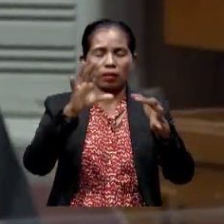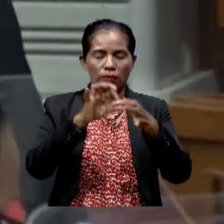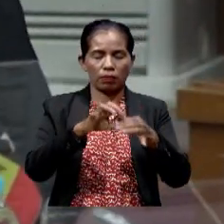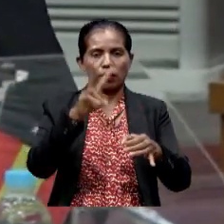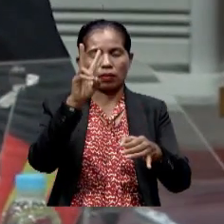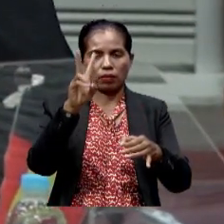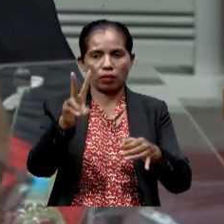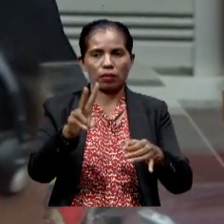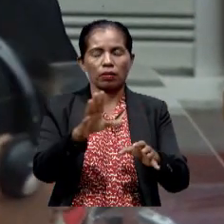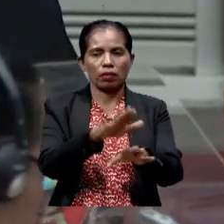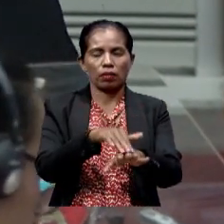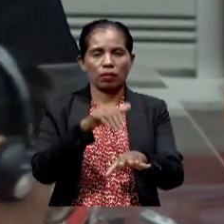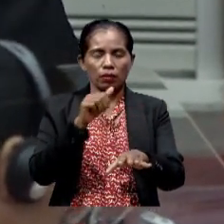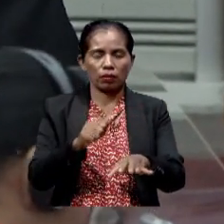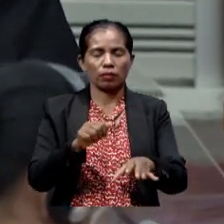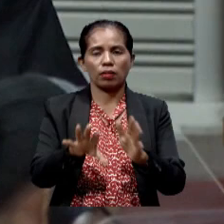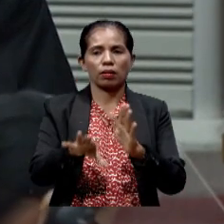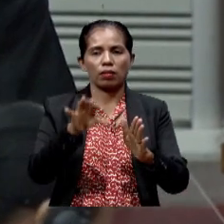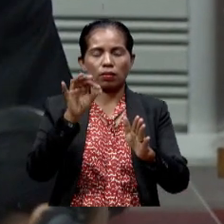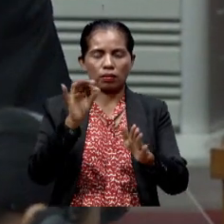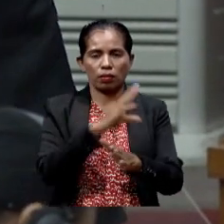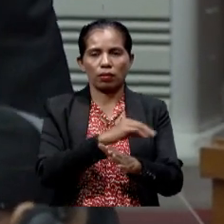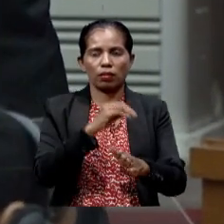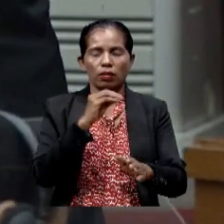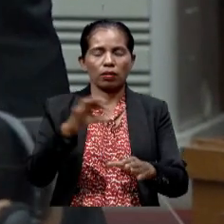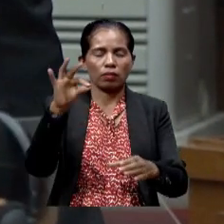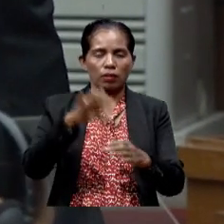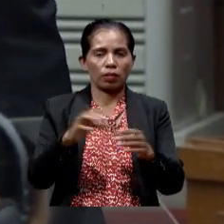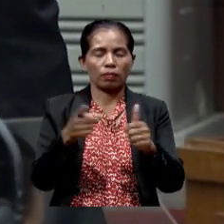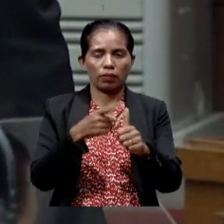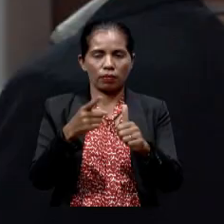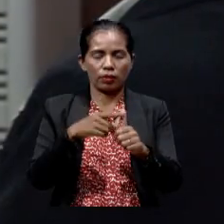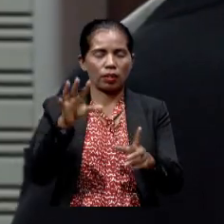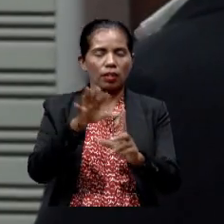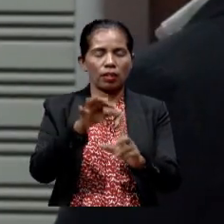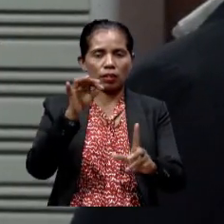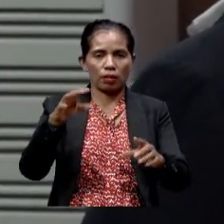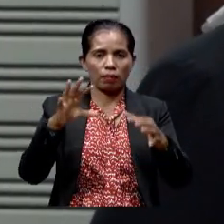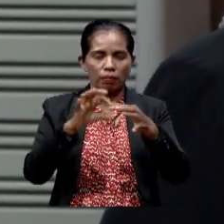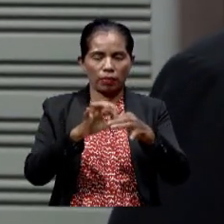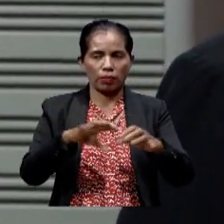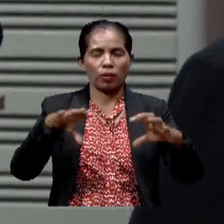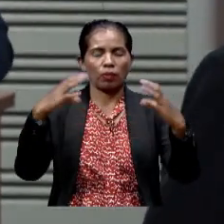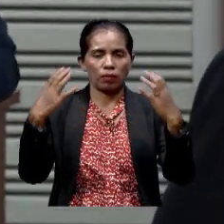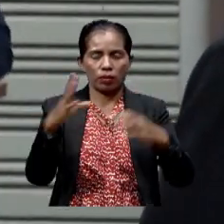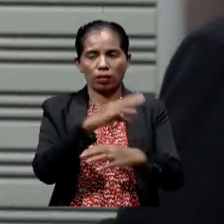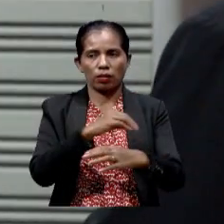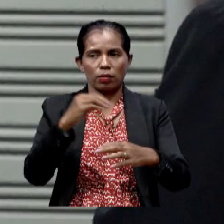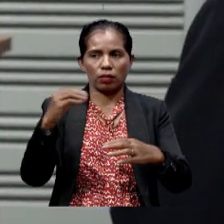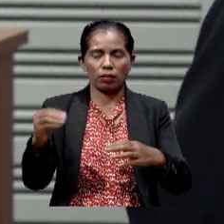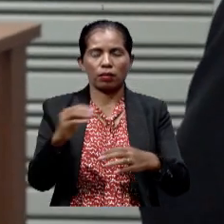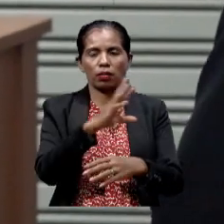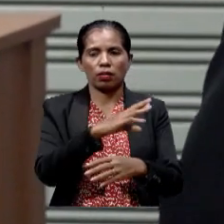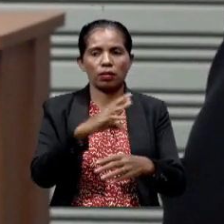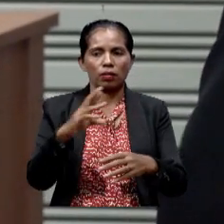ba recrutamento no seleção ba provimento vaga da hulu e eleição ba membro comissão procurador república no